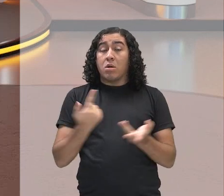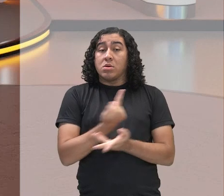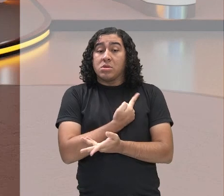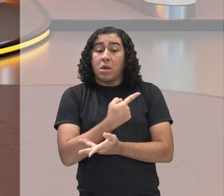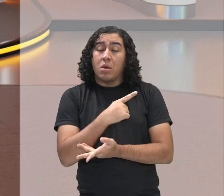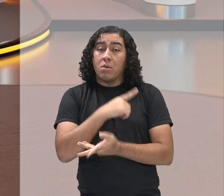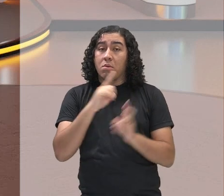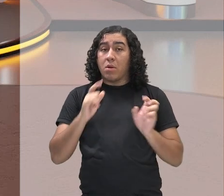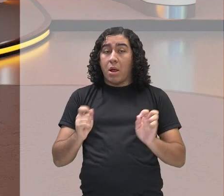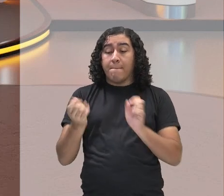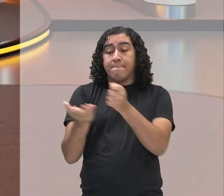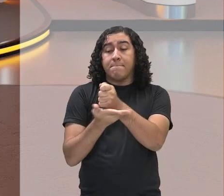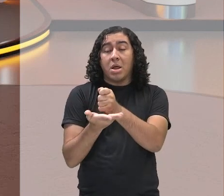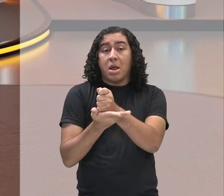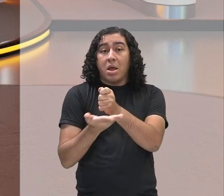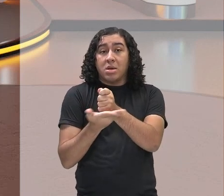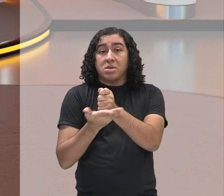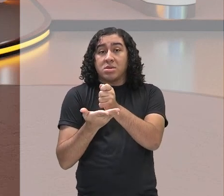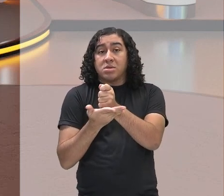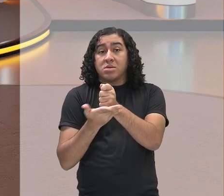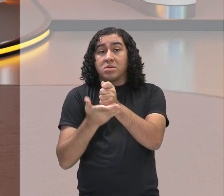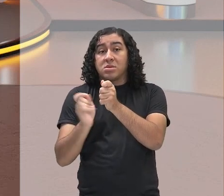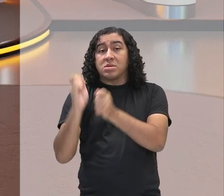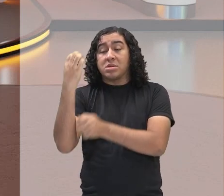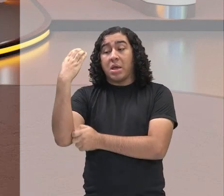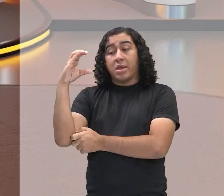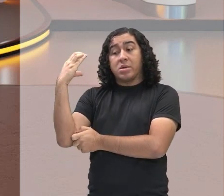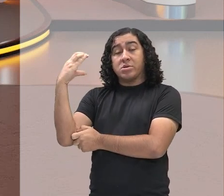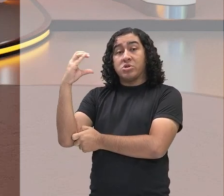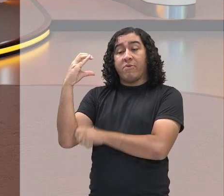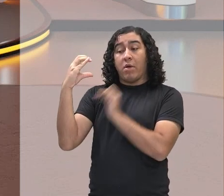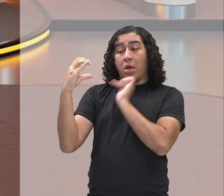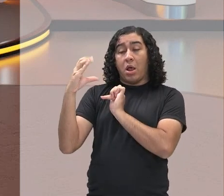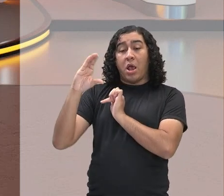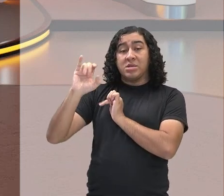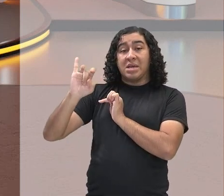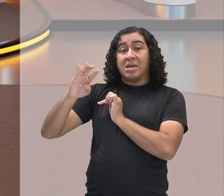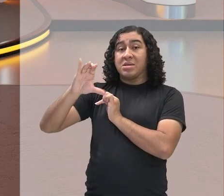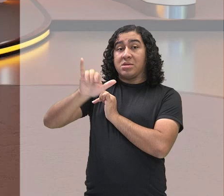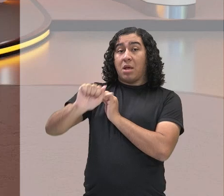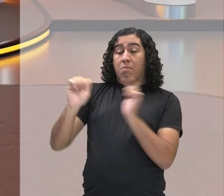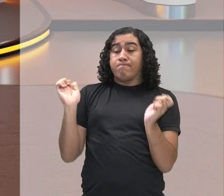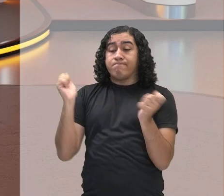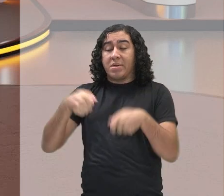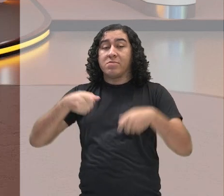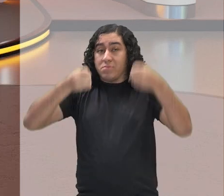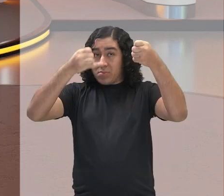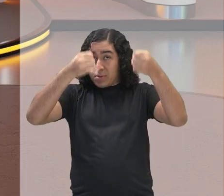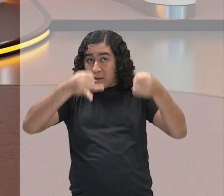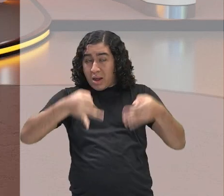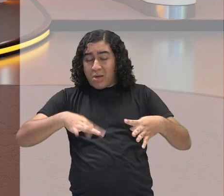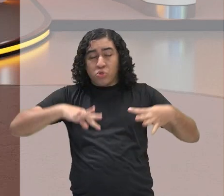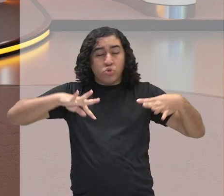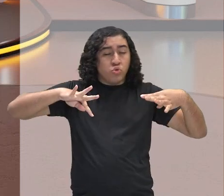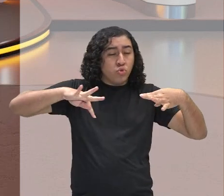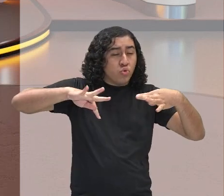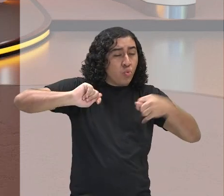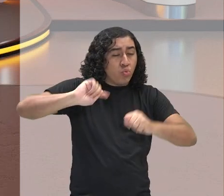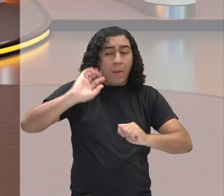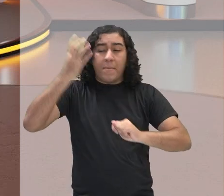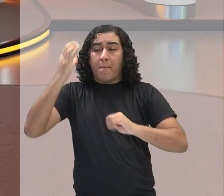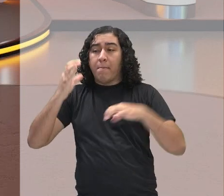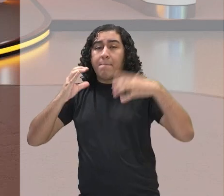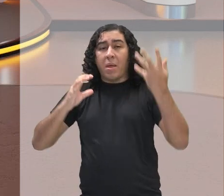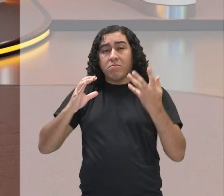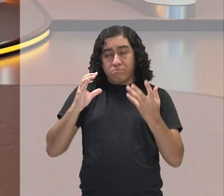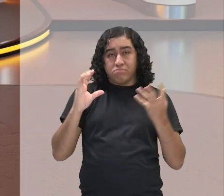a base científica. A ciência é capaz de explicar todos os fenômenos